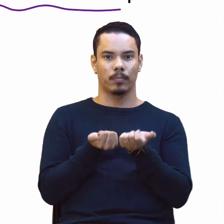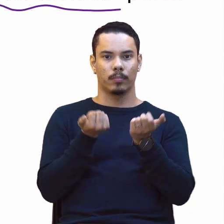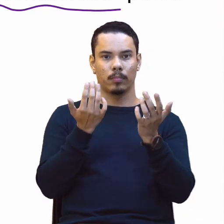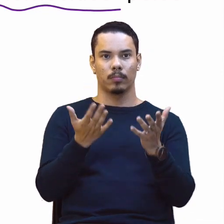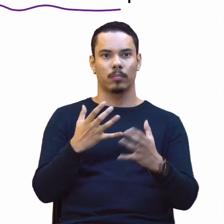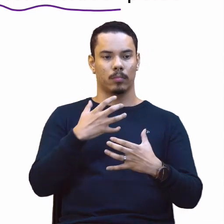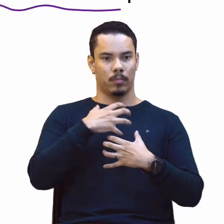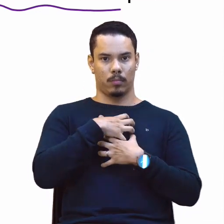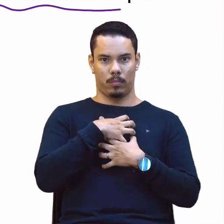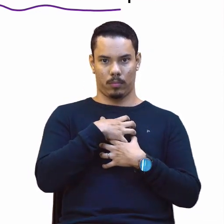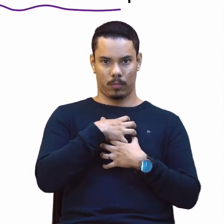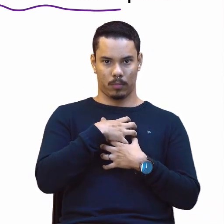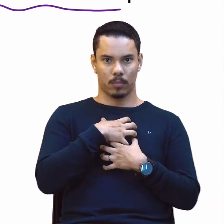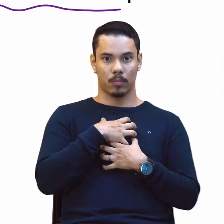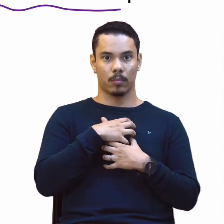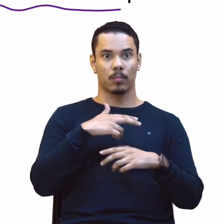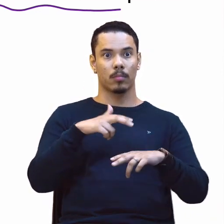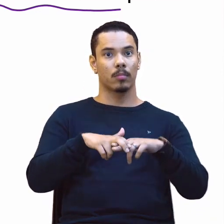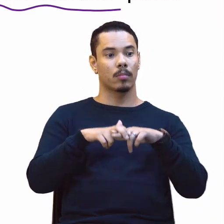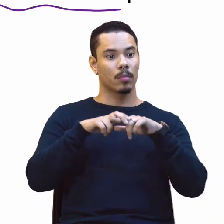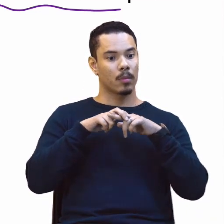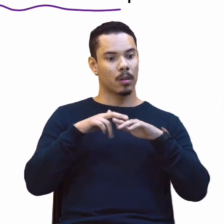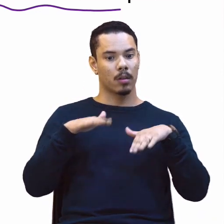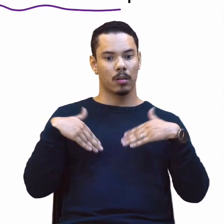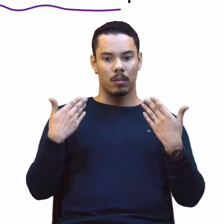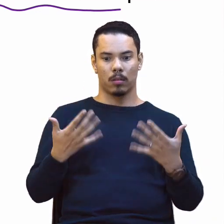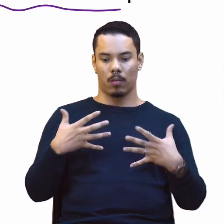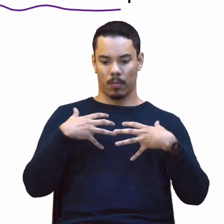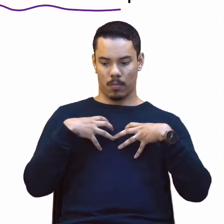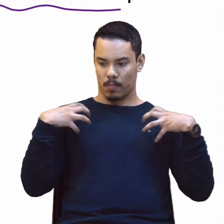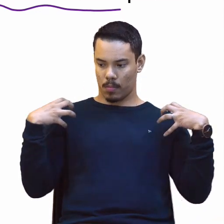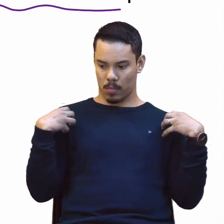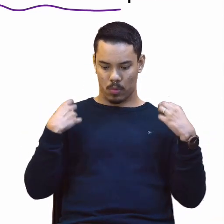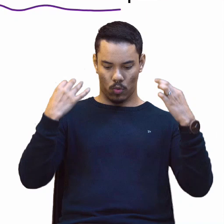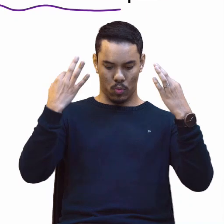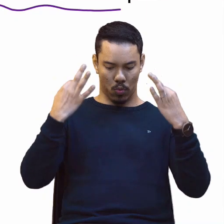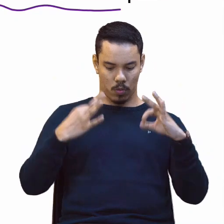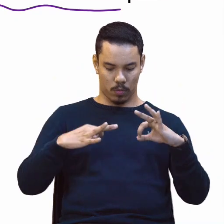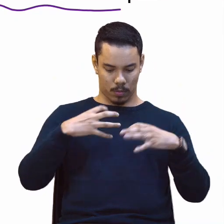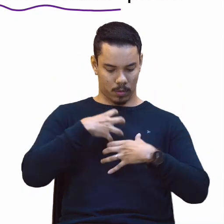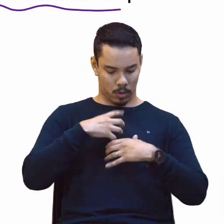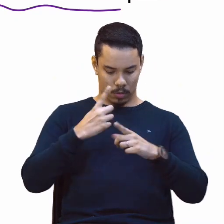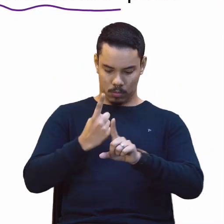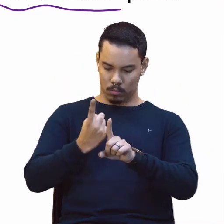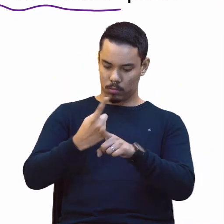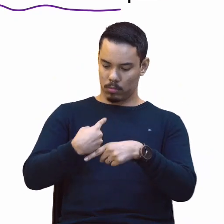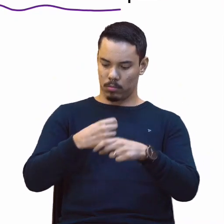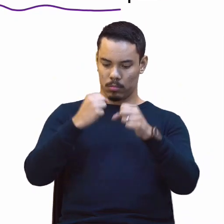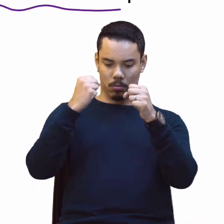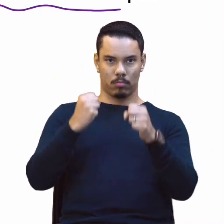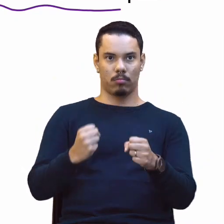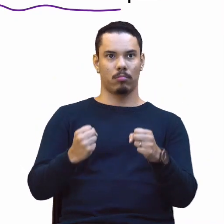sentidos. Então, assim, o Platão vai confirmar que os sentidos enganam.